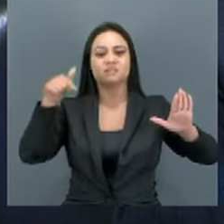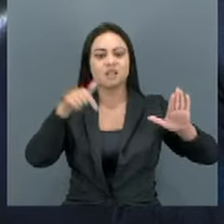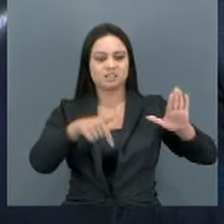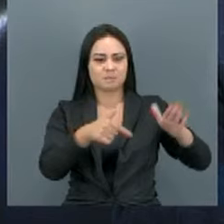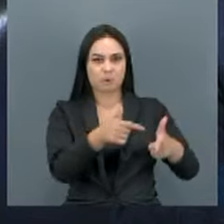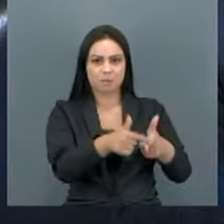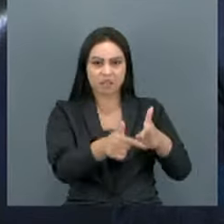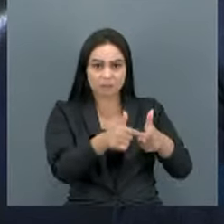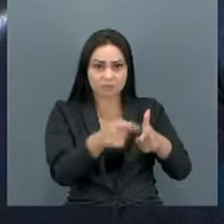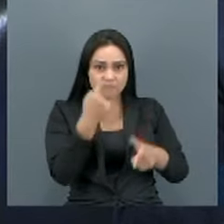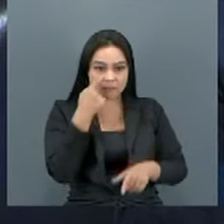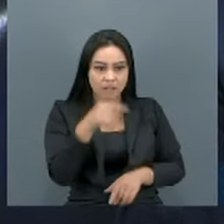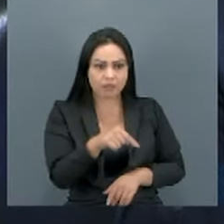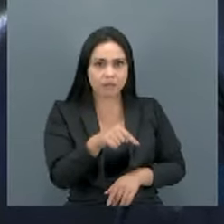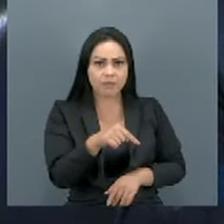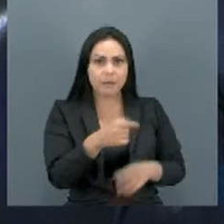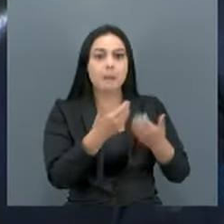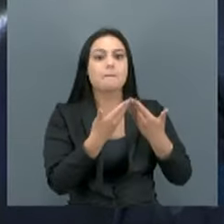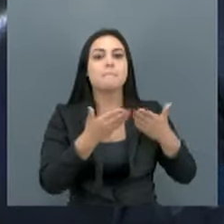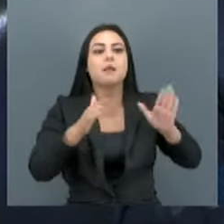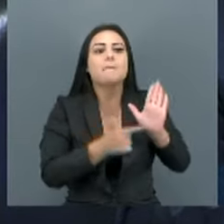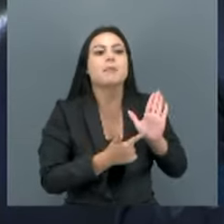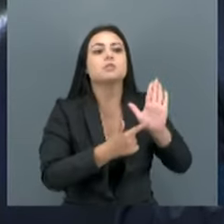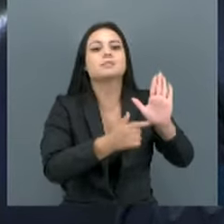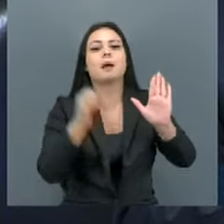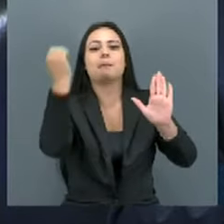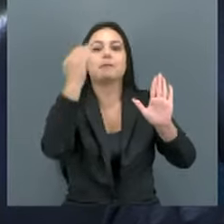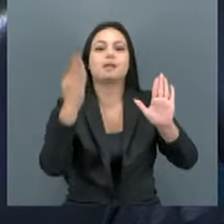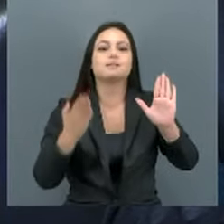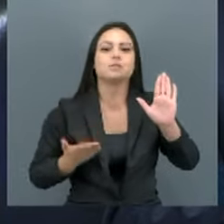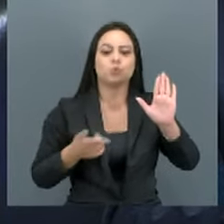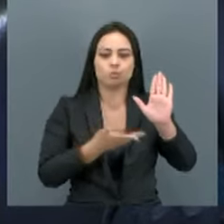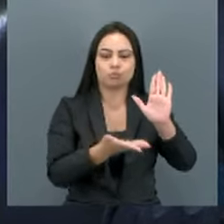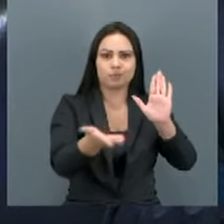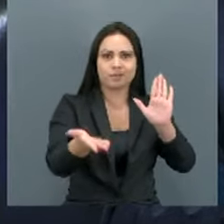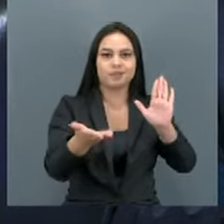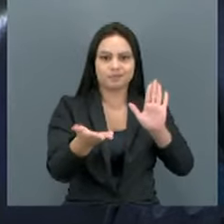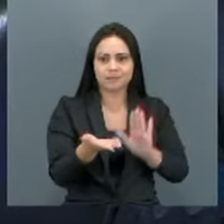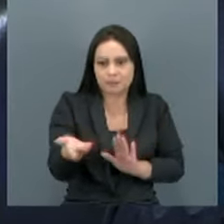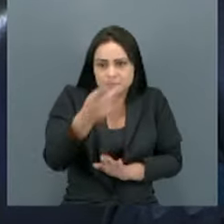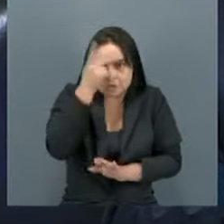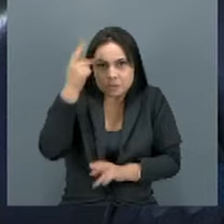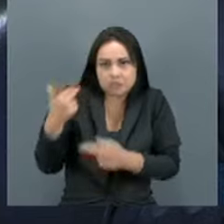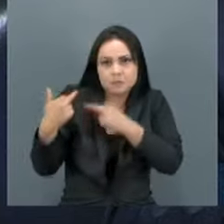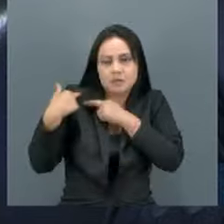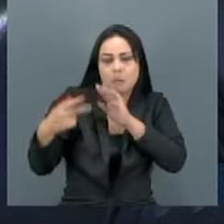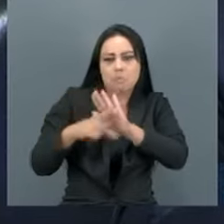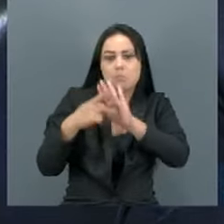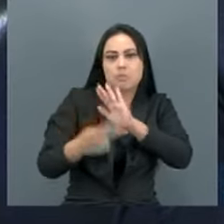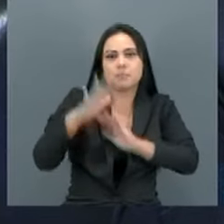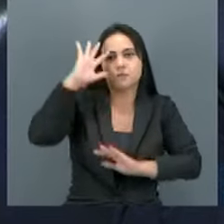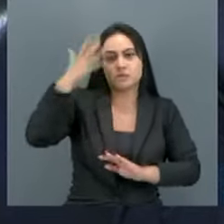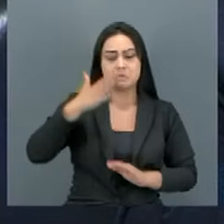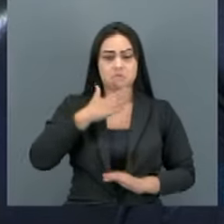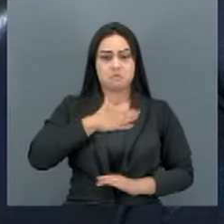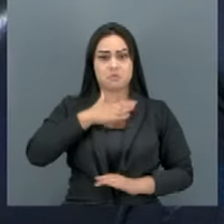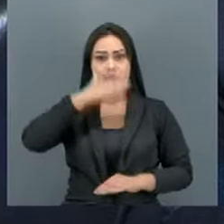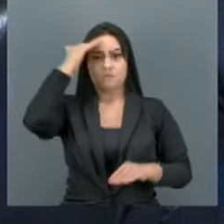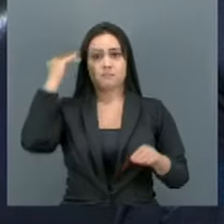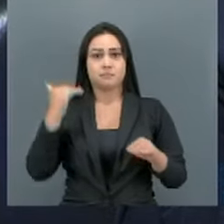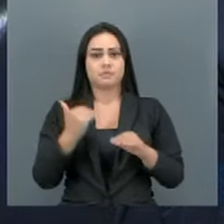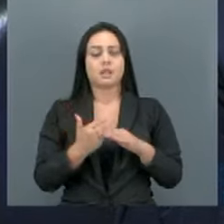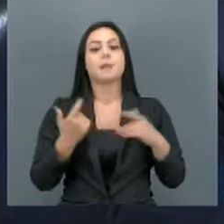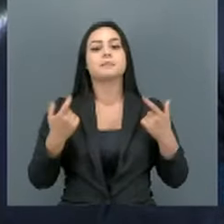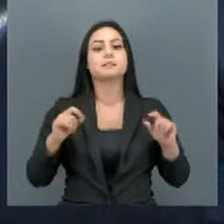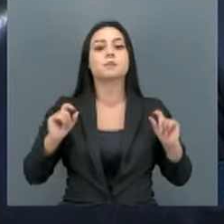para o Brasil e entregar para as autoridades, que eventualmente deverão, no meu entendimento, na minha compreensão, deverão